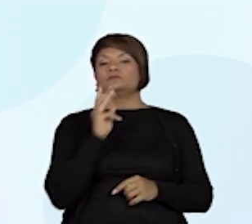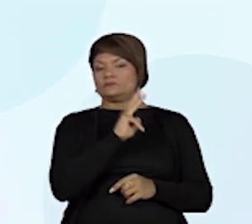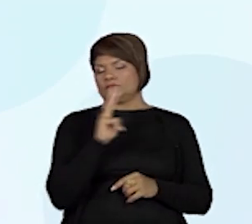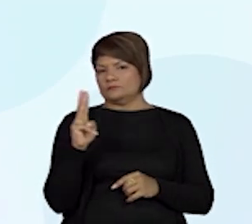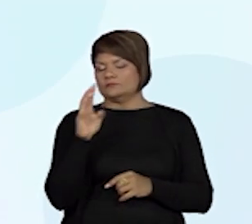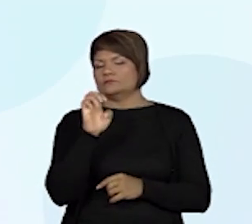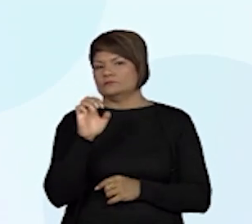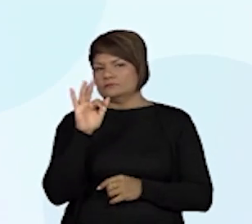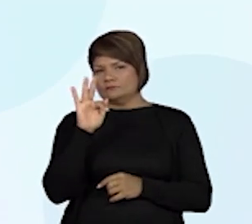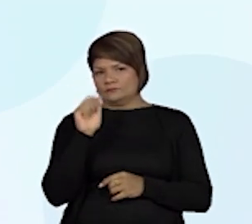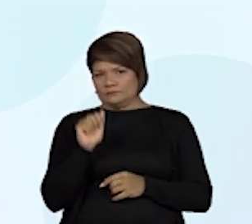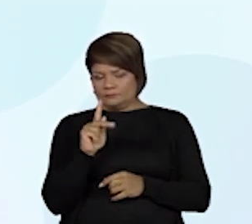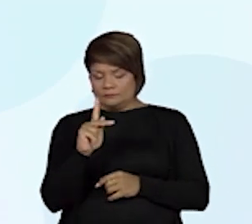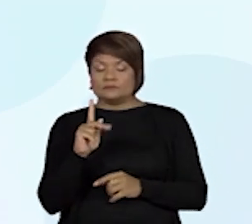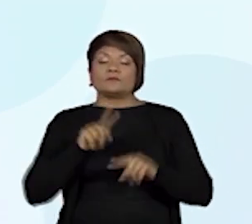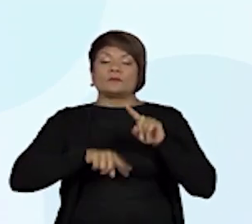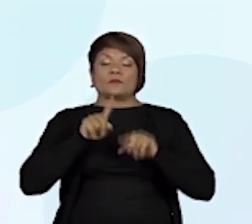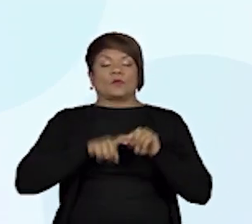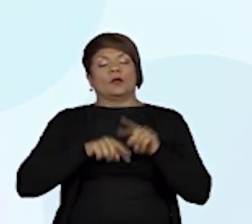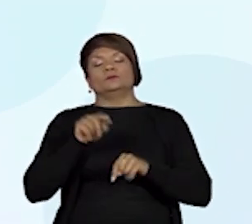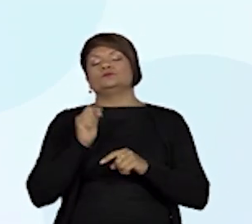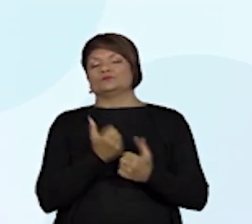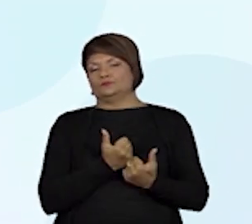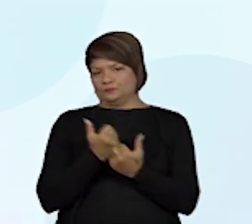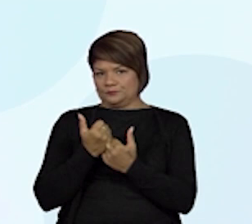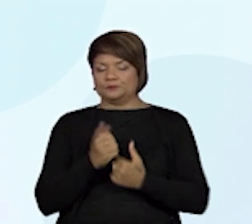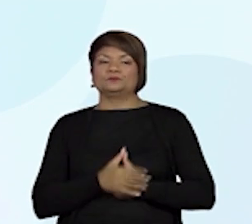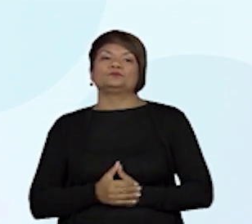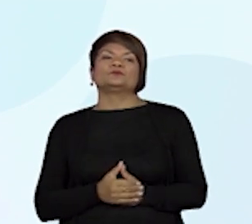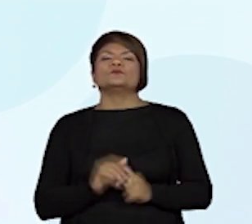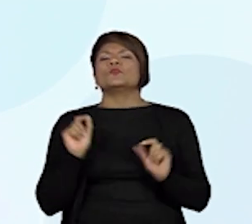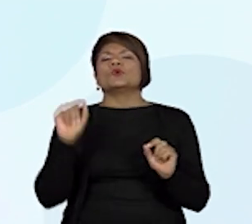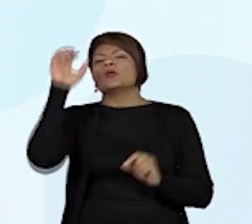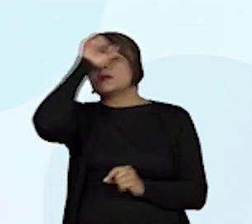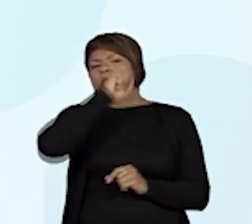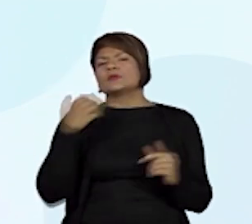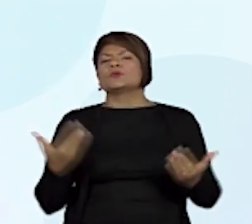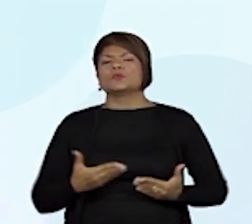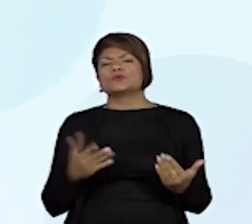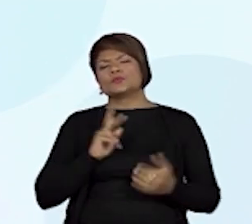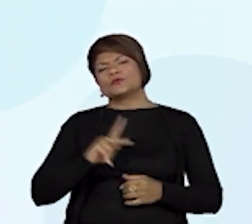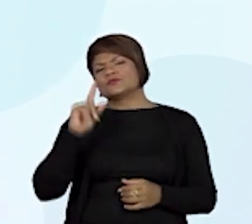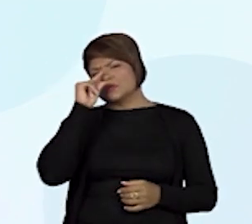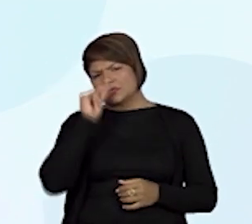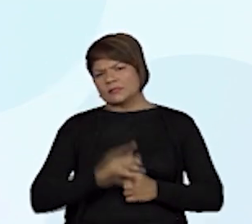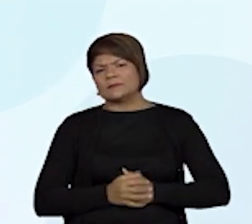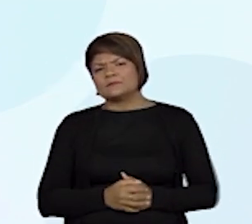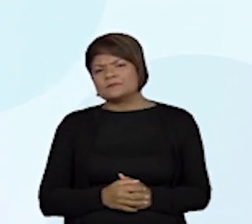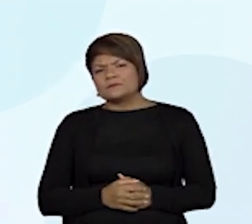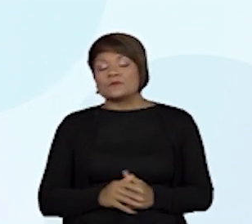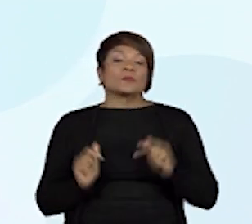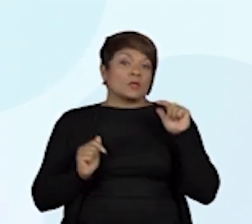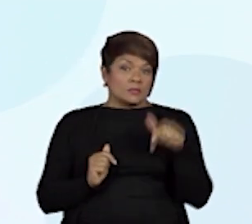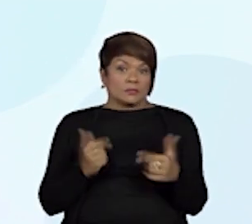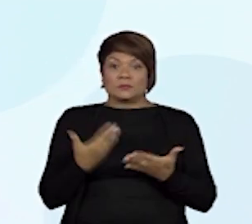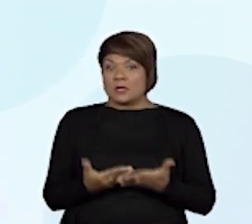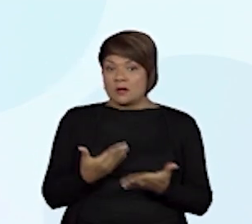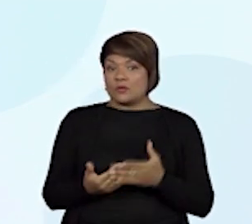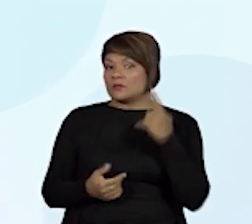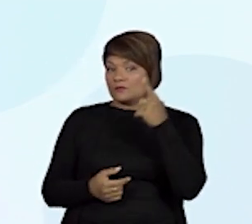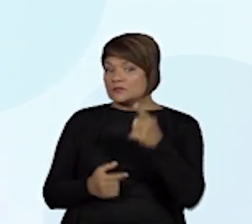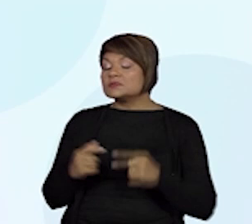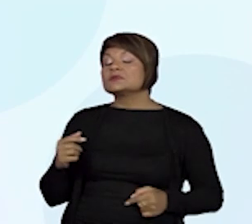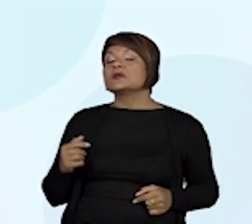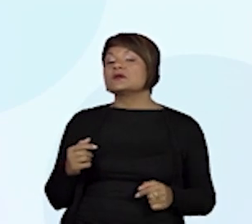Material de Apoio. O que vamos aprender, professora Ana, nesta aula? Nessa aula você vai